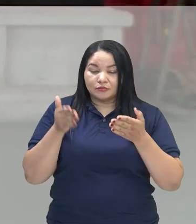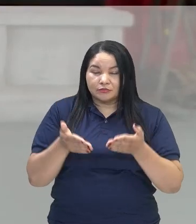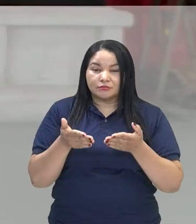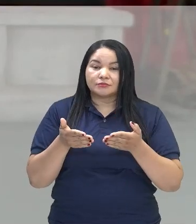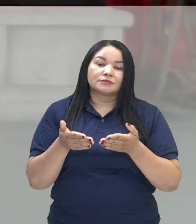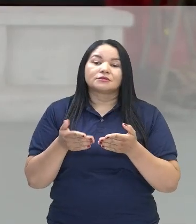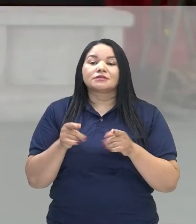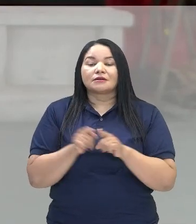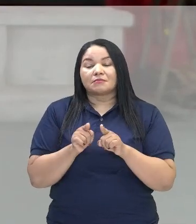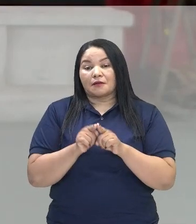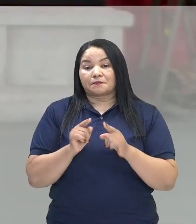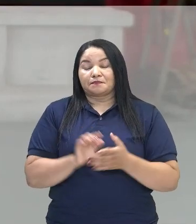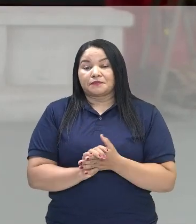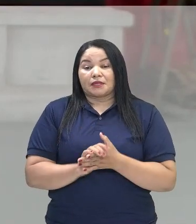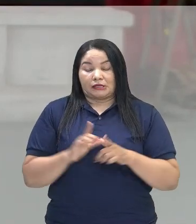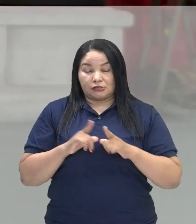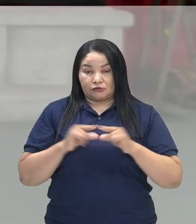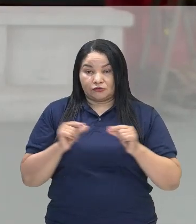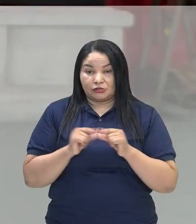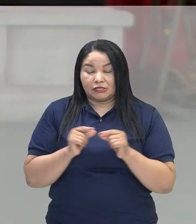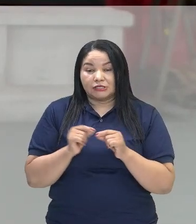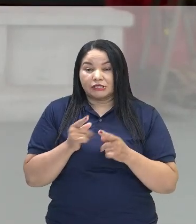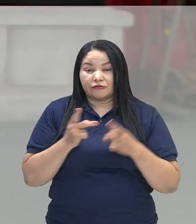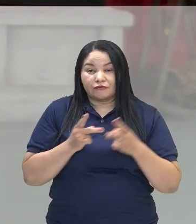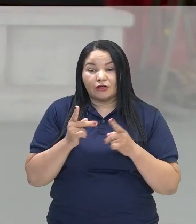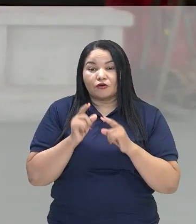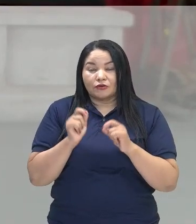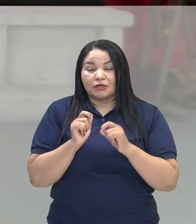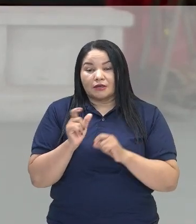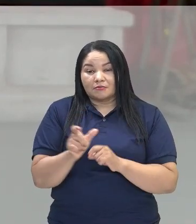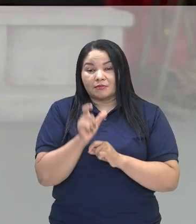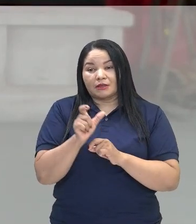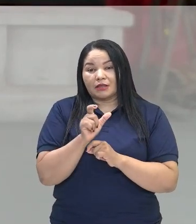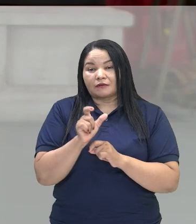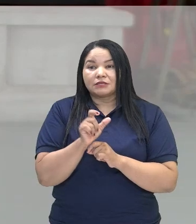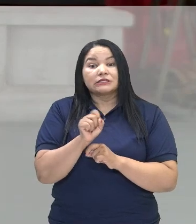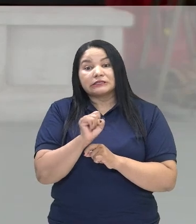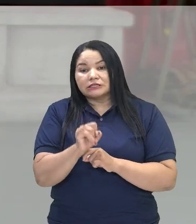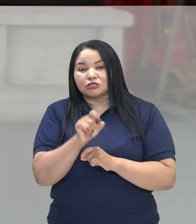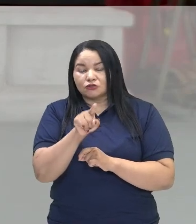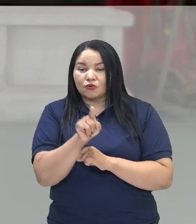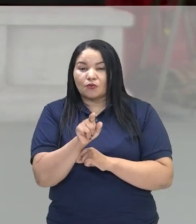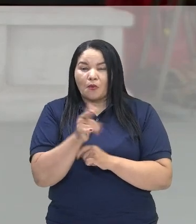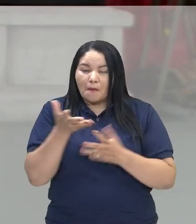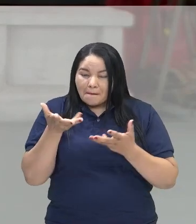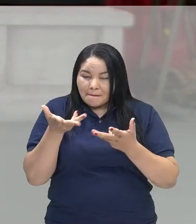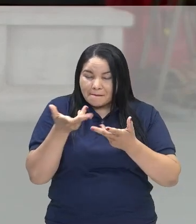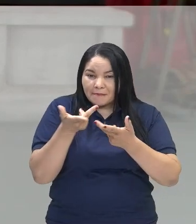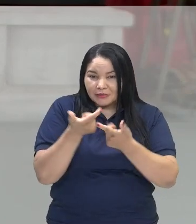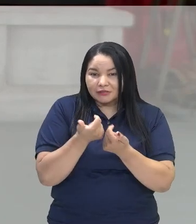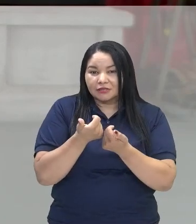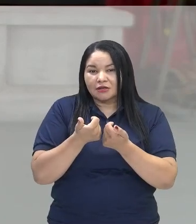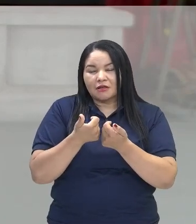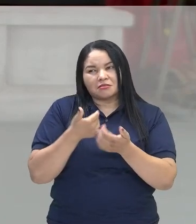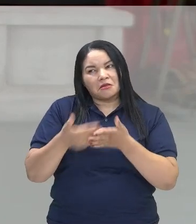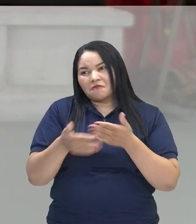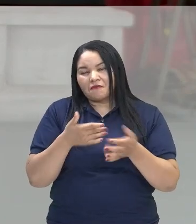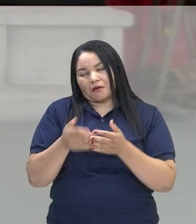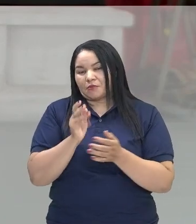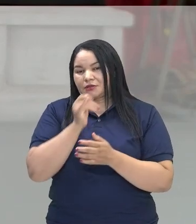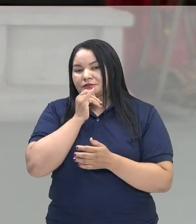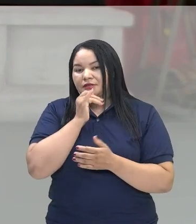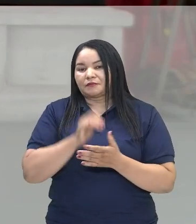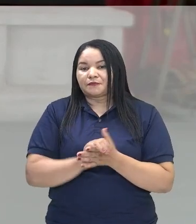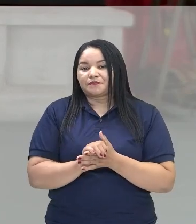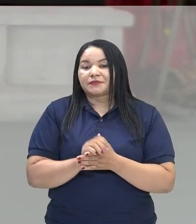Então o chinês ele vai falar Kung Fu se você tem uma habilidade refinada em qualquer coisa. Por exemplo,